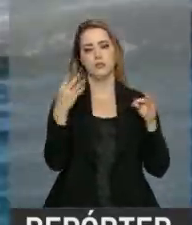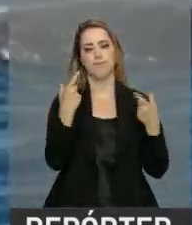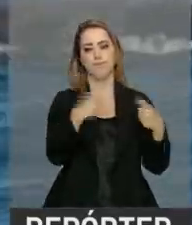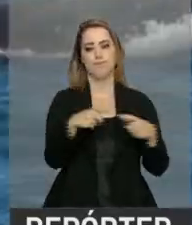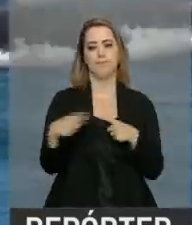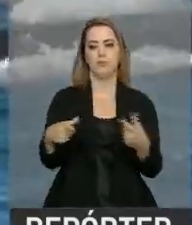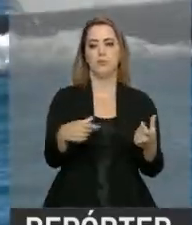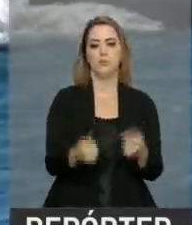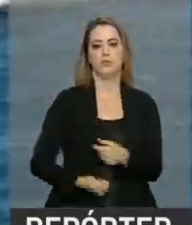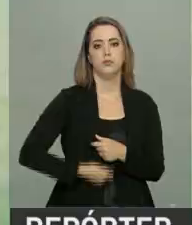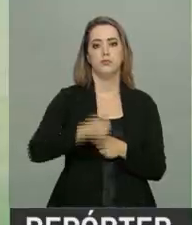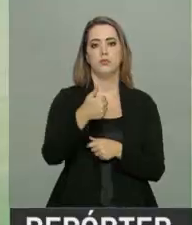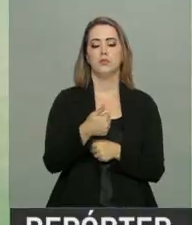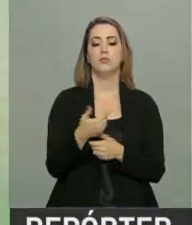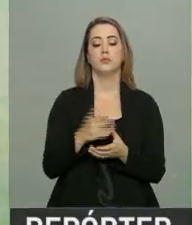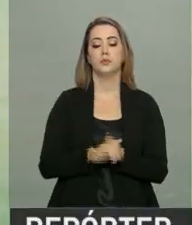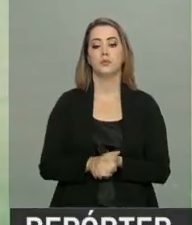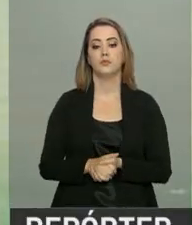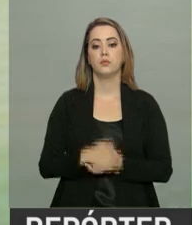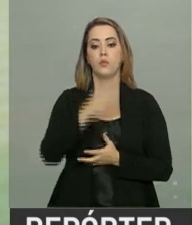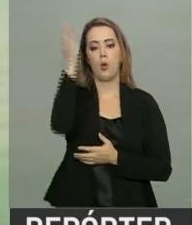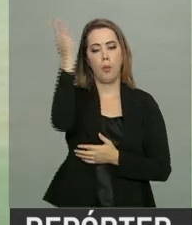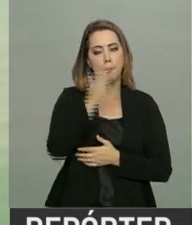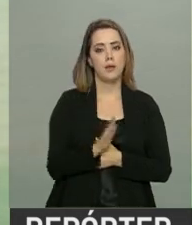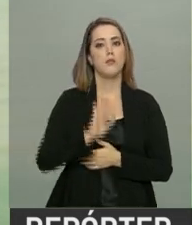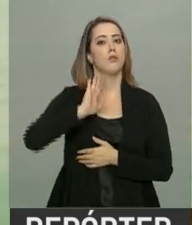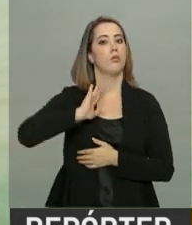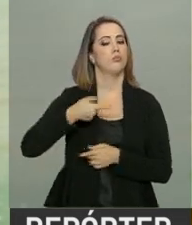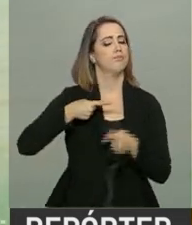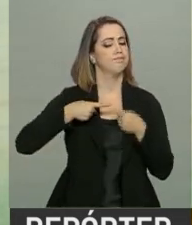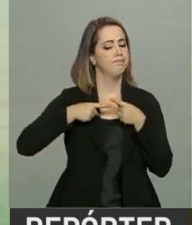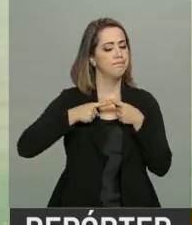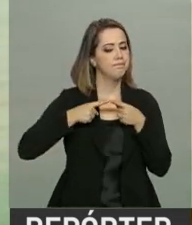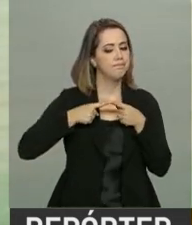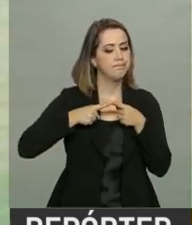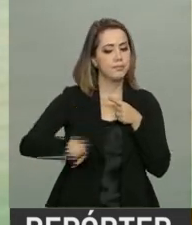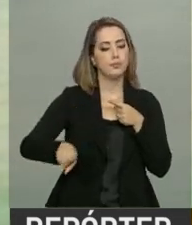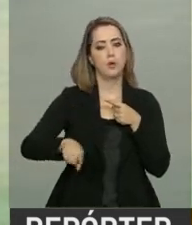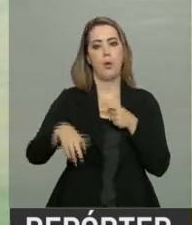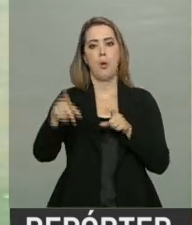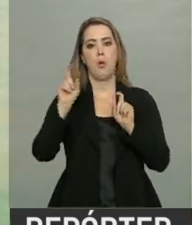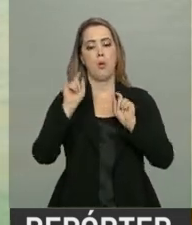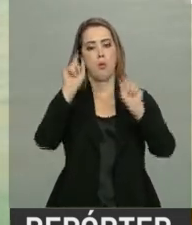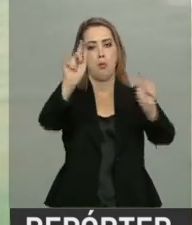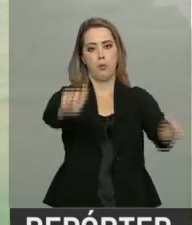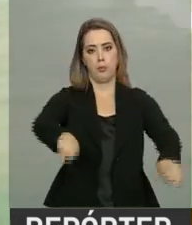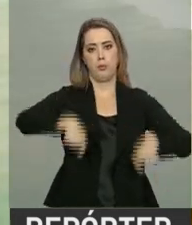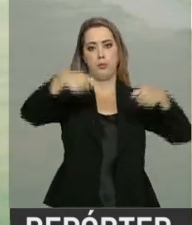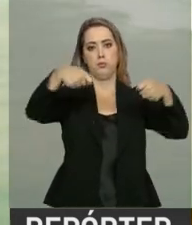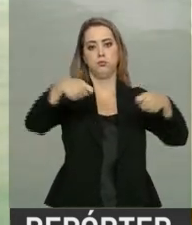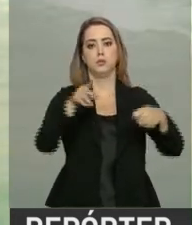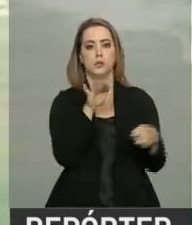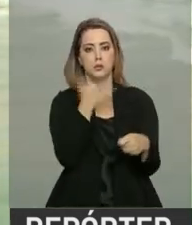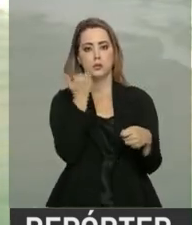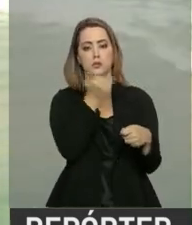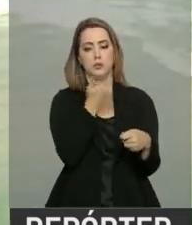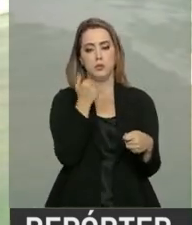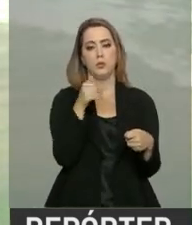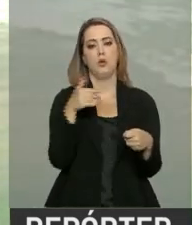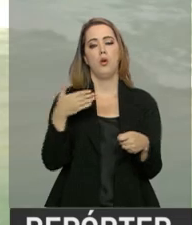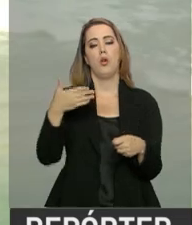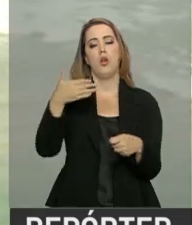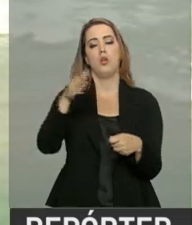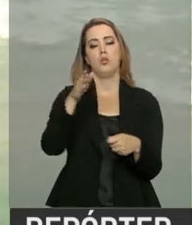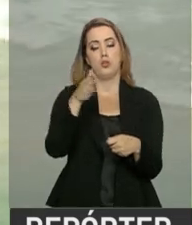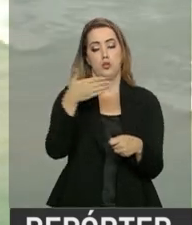espécies em extinção o Brasil já proíbe a caça de baleias e golfinhos desde 1987 se